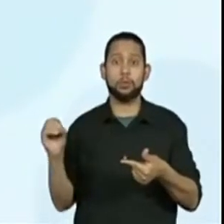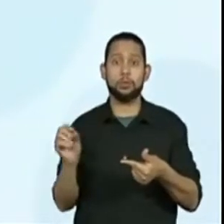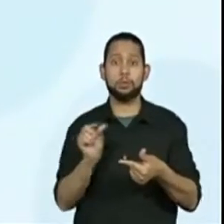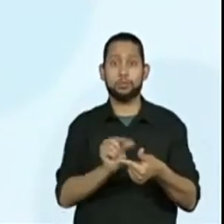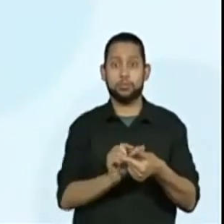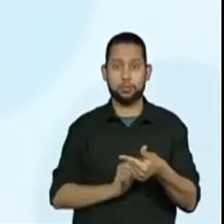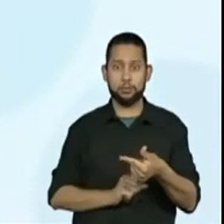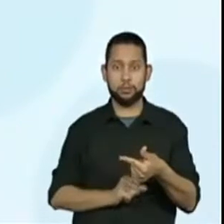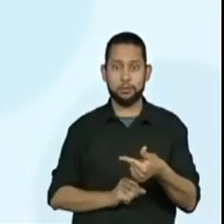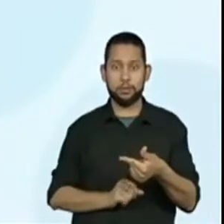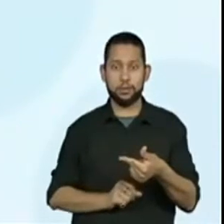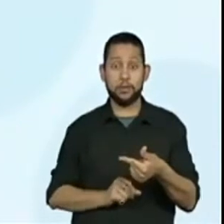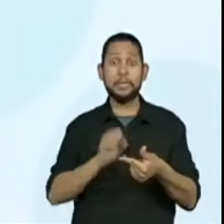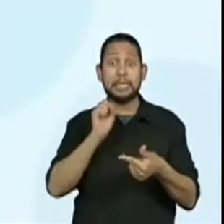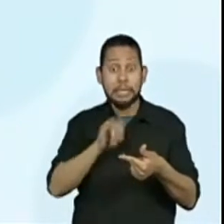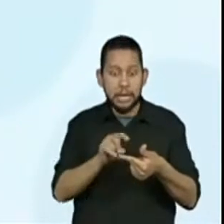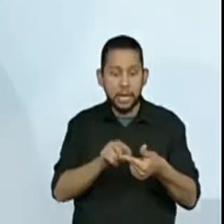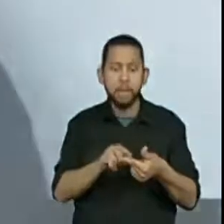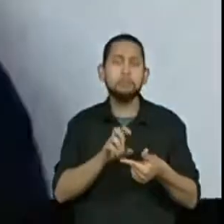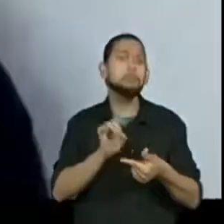que que vocês acham?